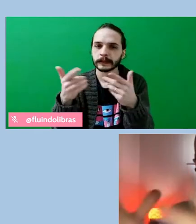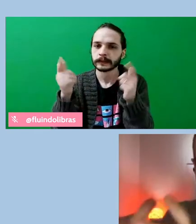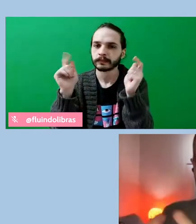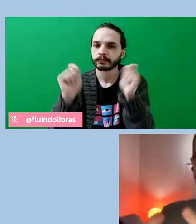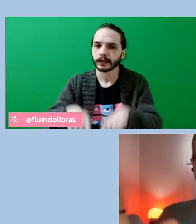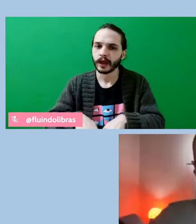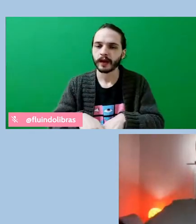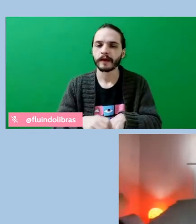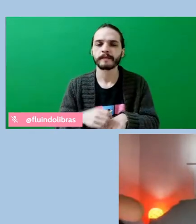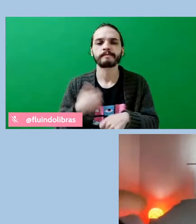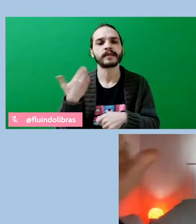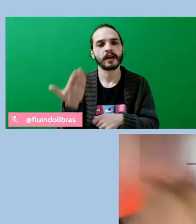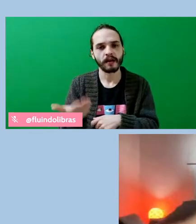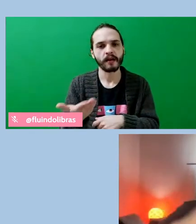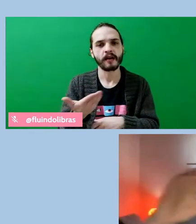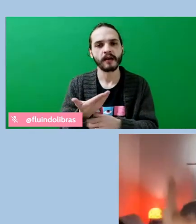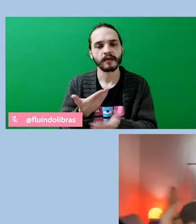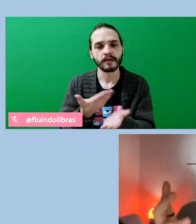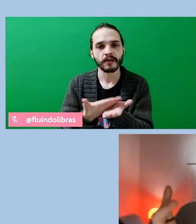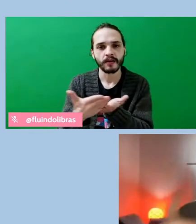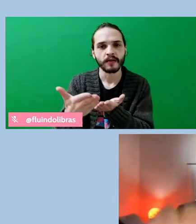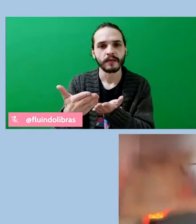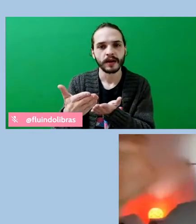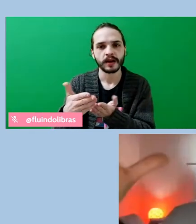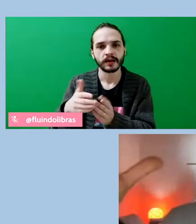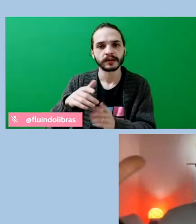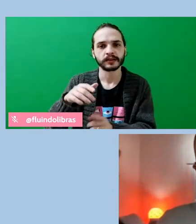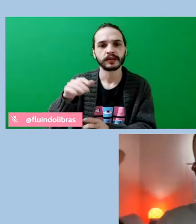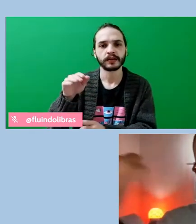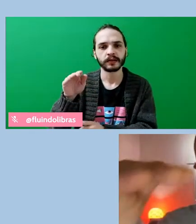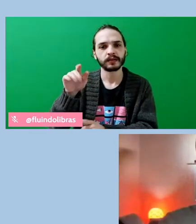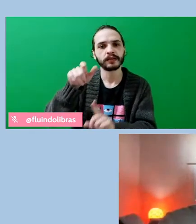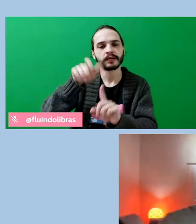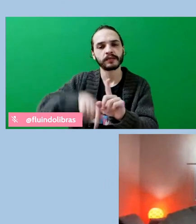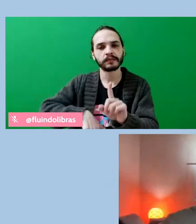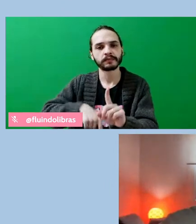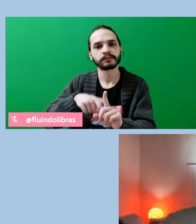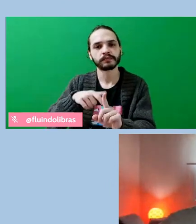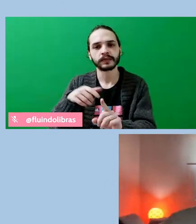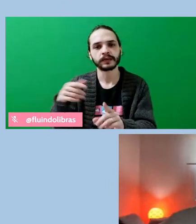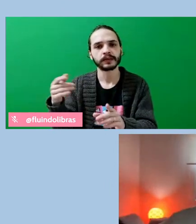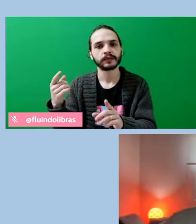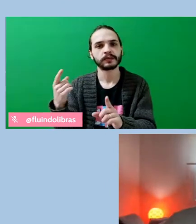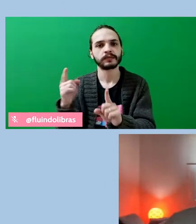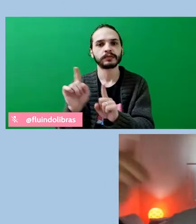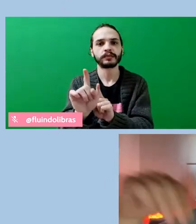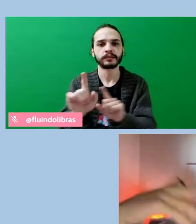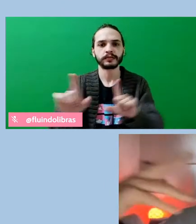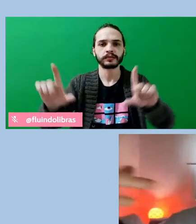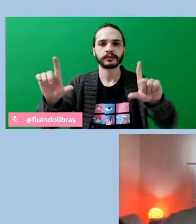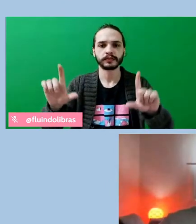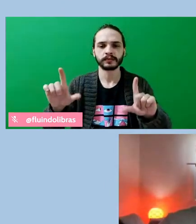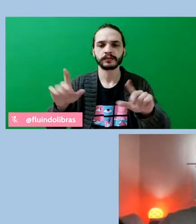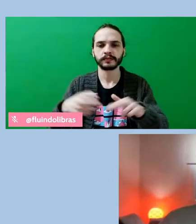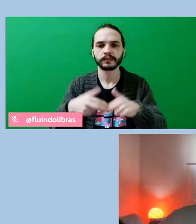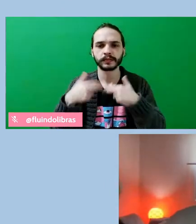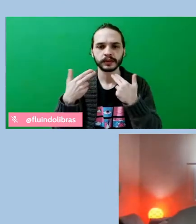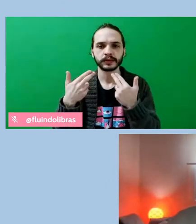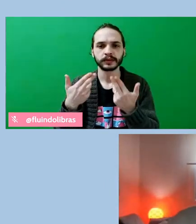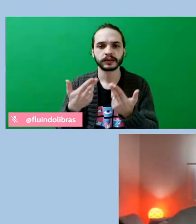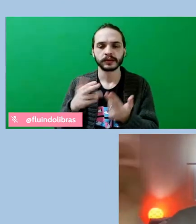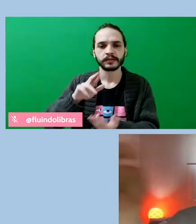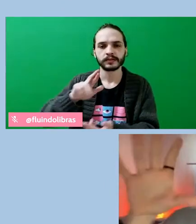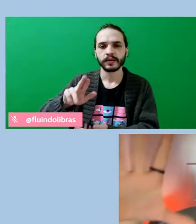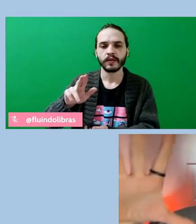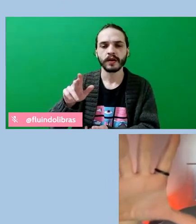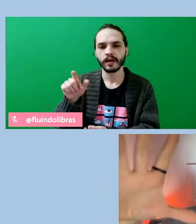Daí sim o persona aparece, né? Então quando a gente toma essa decisão, de repente o persona aparece no nosso horizonte. Então não é nem que a gente foi até o persona, ele apareceu,